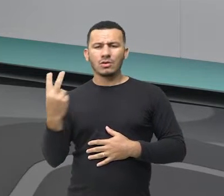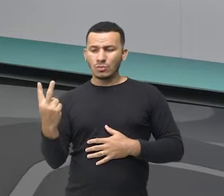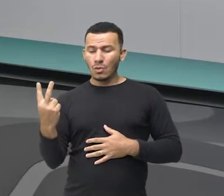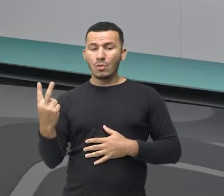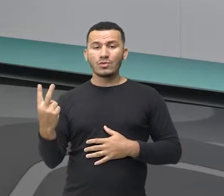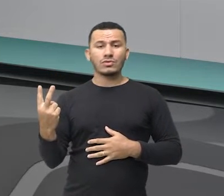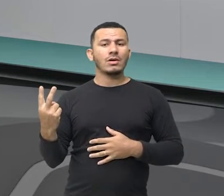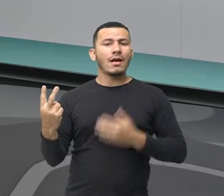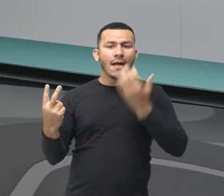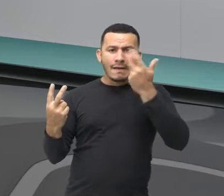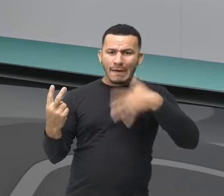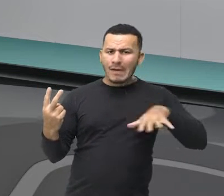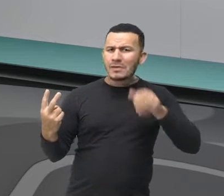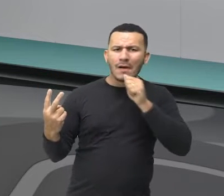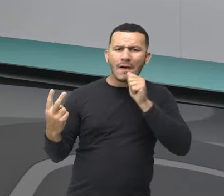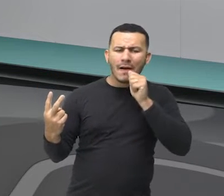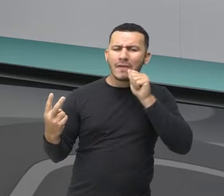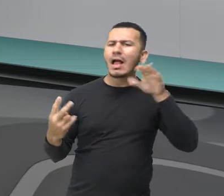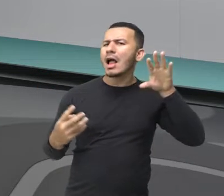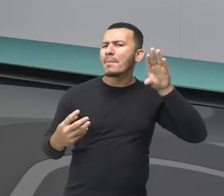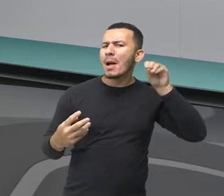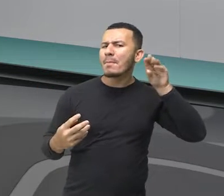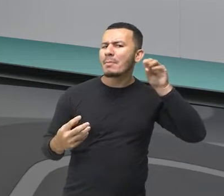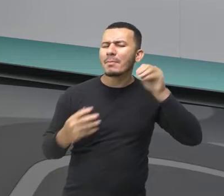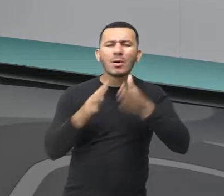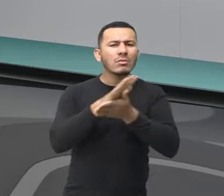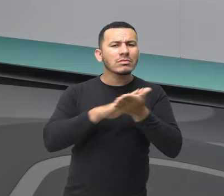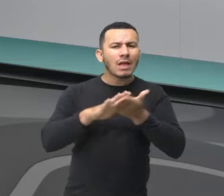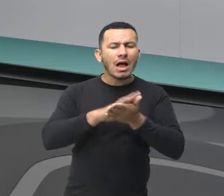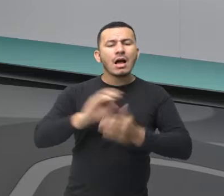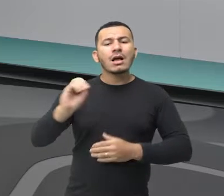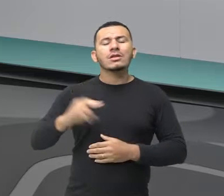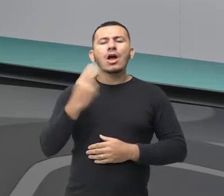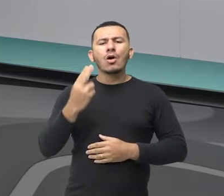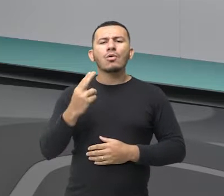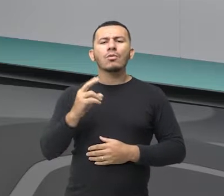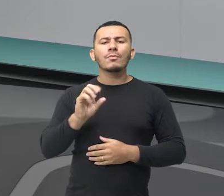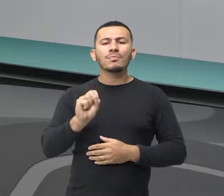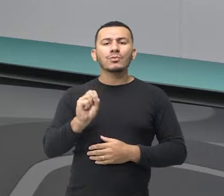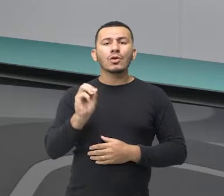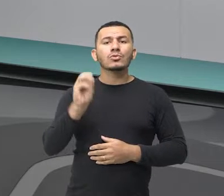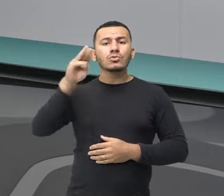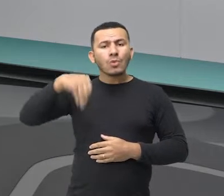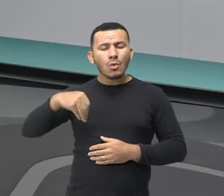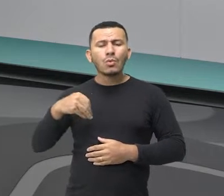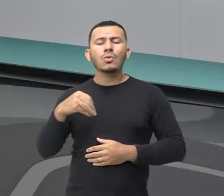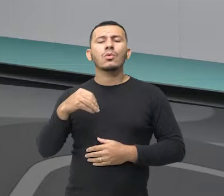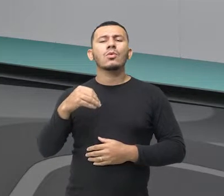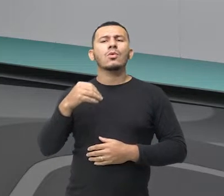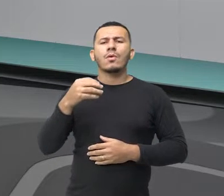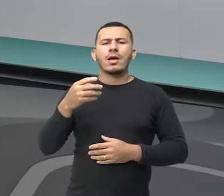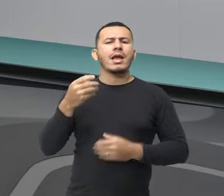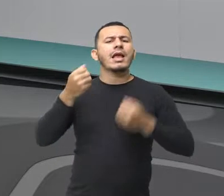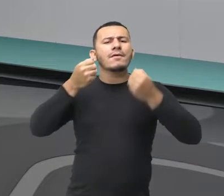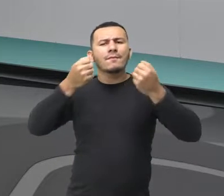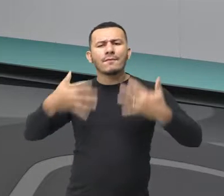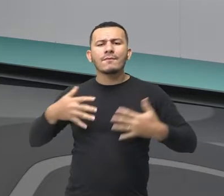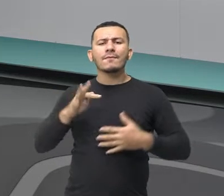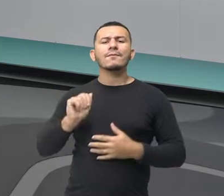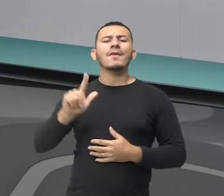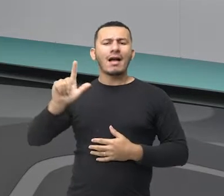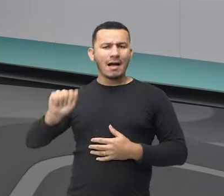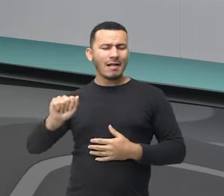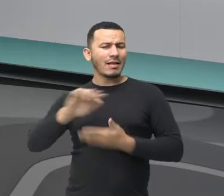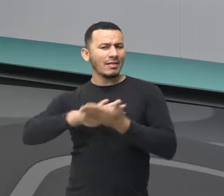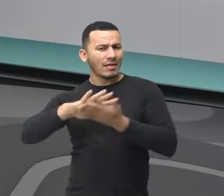essa criança ainda não aprendeu a falar ou não manifesta as questões relacionadas à fala, é que